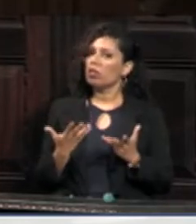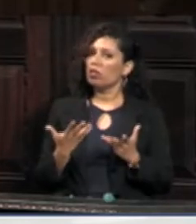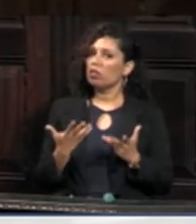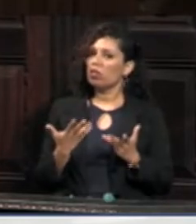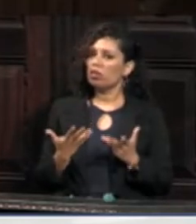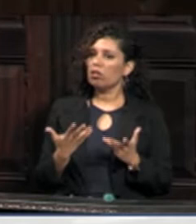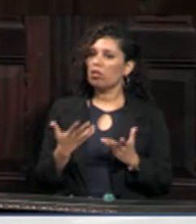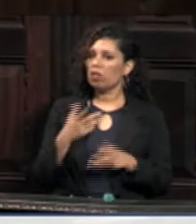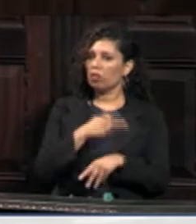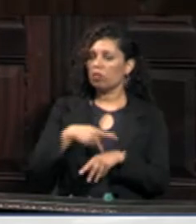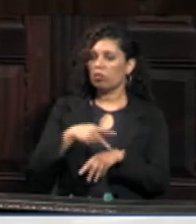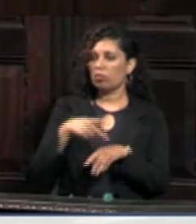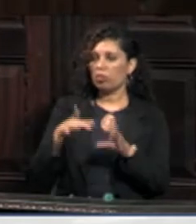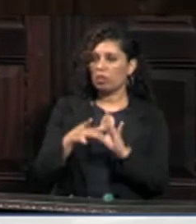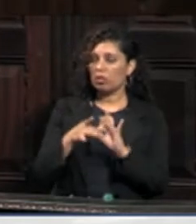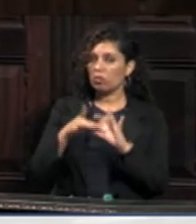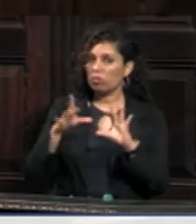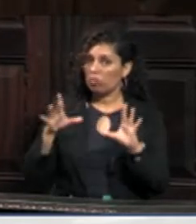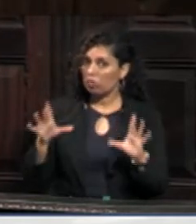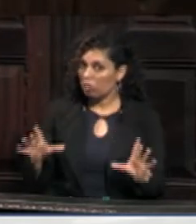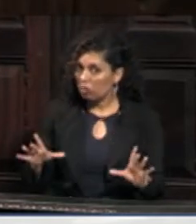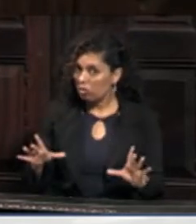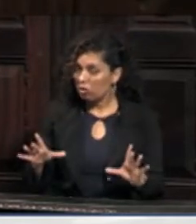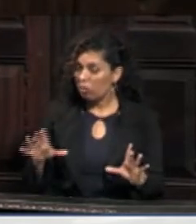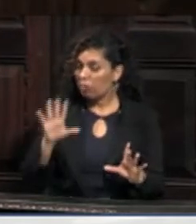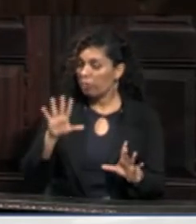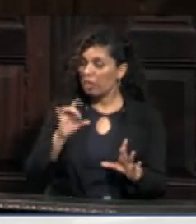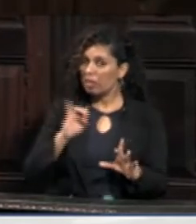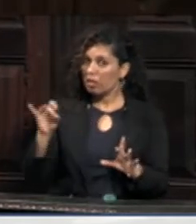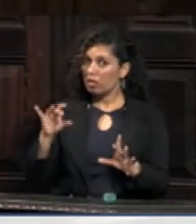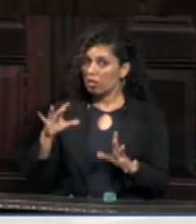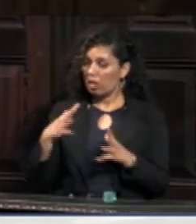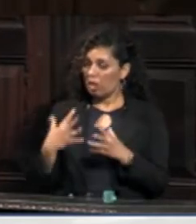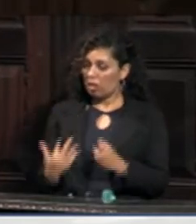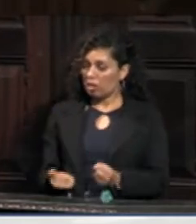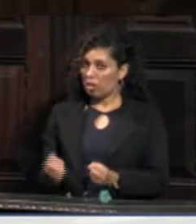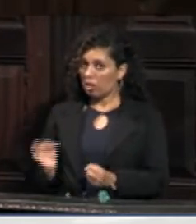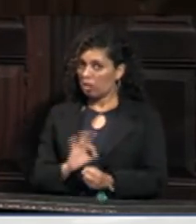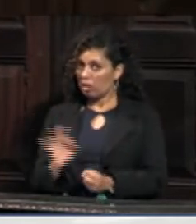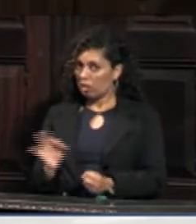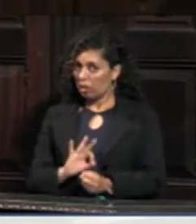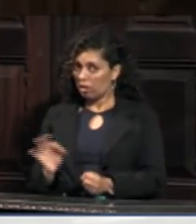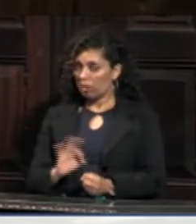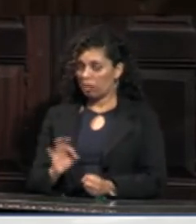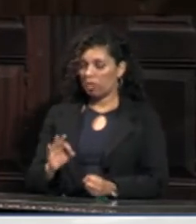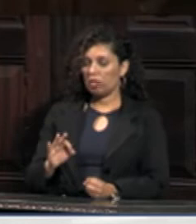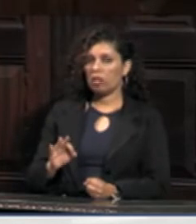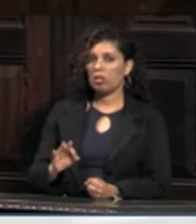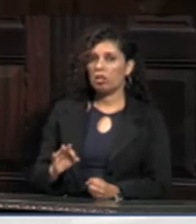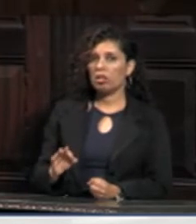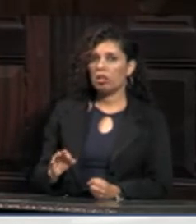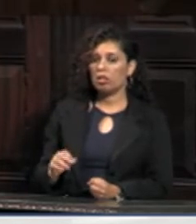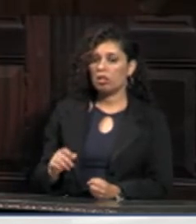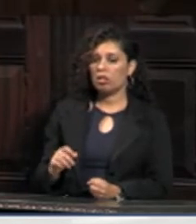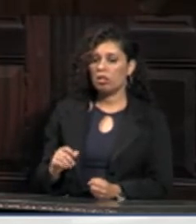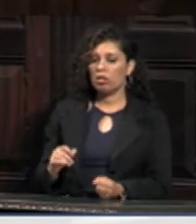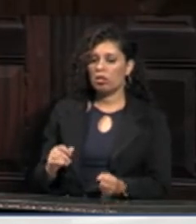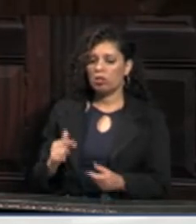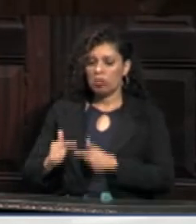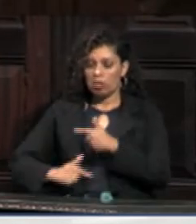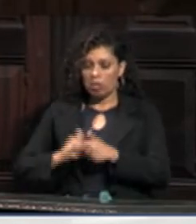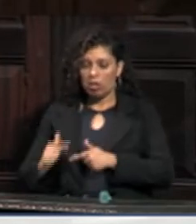republicano. Isto é, não é possível se ter democracia sem